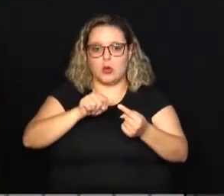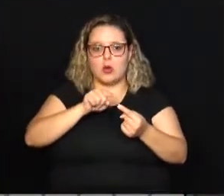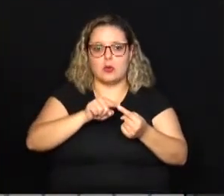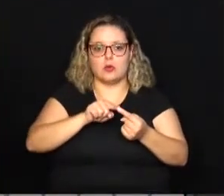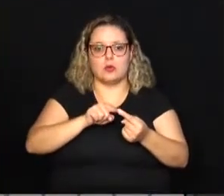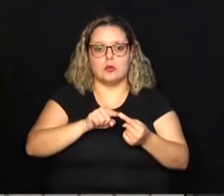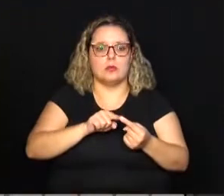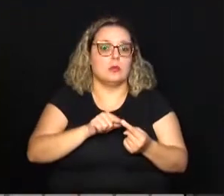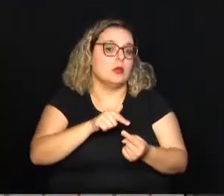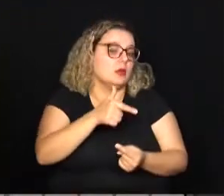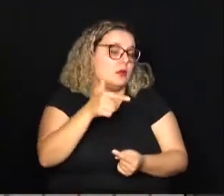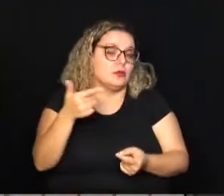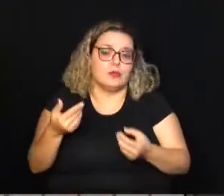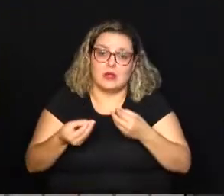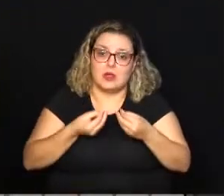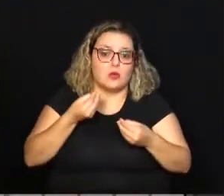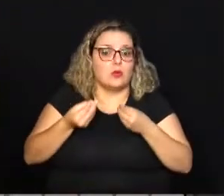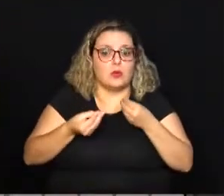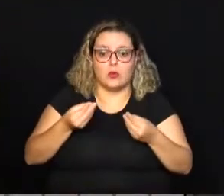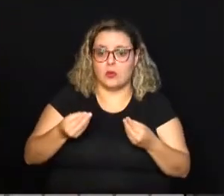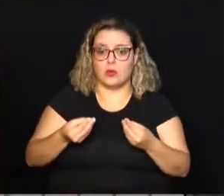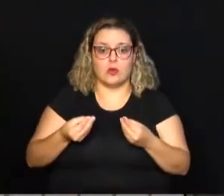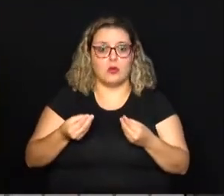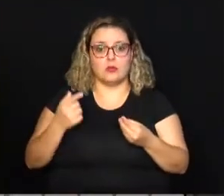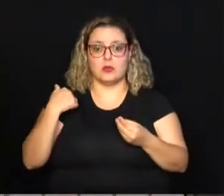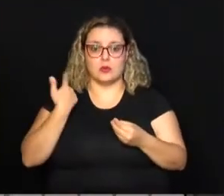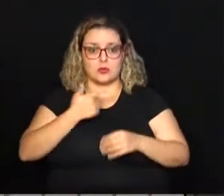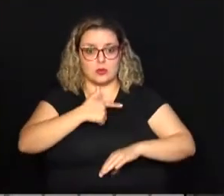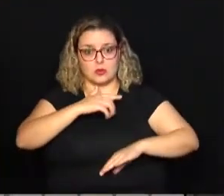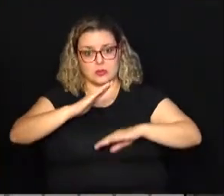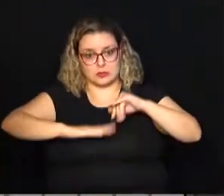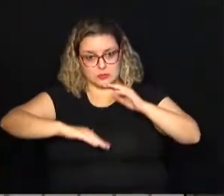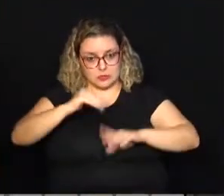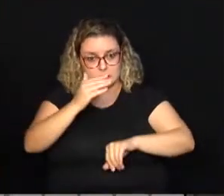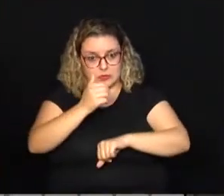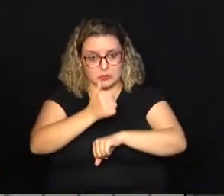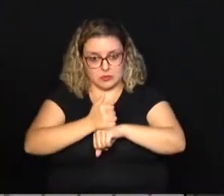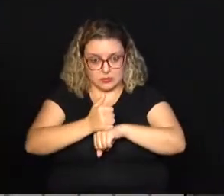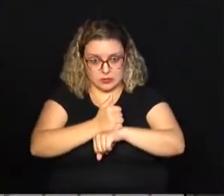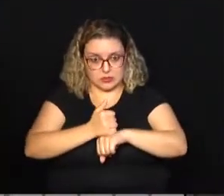não tem como, né, nós, profissionais da área de saúde, não nos